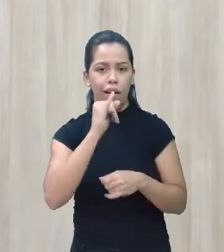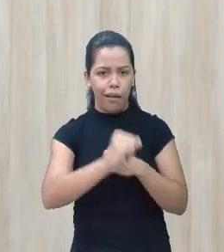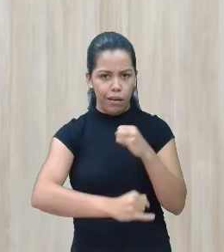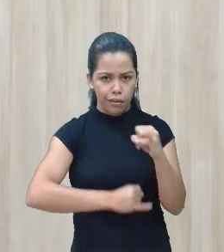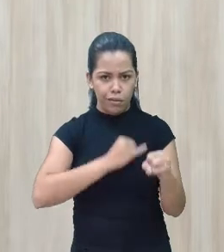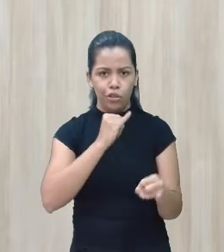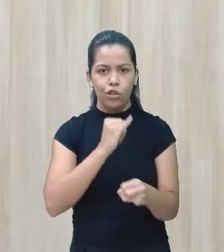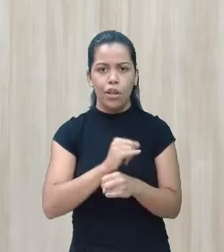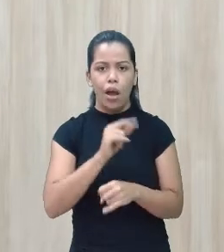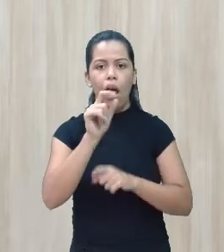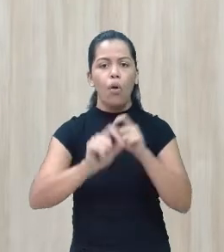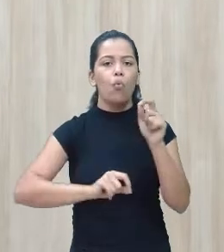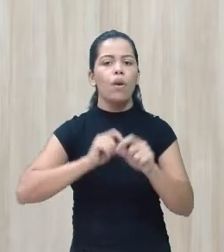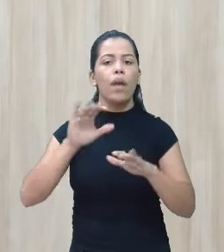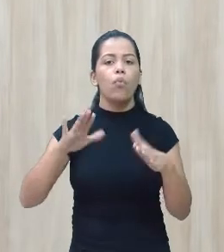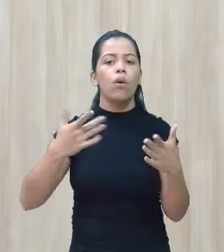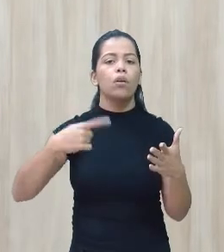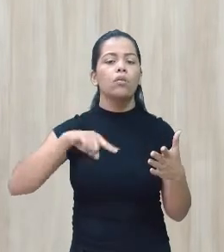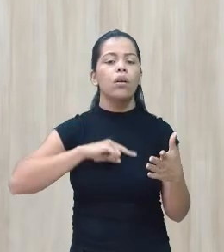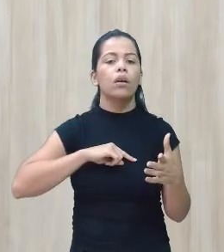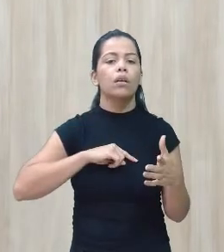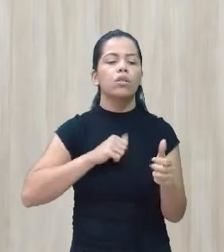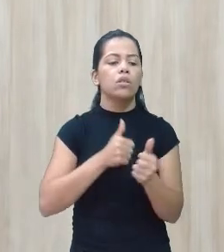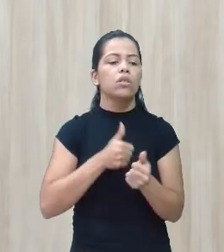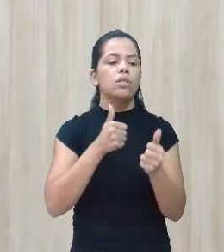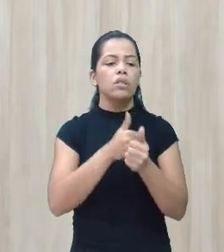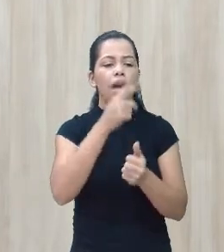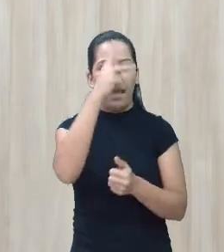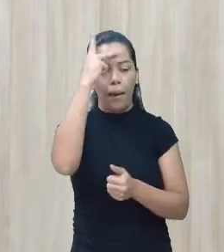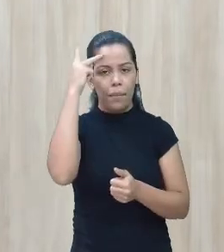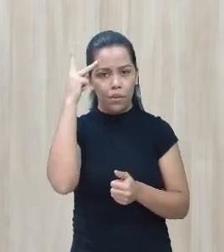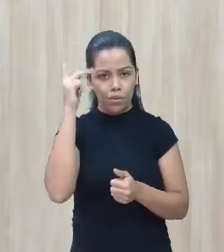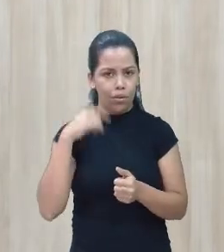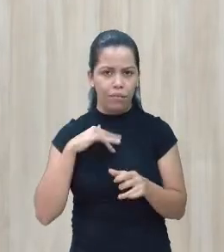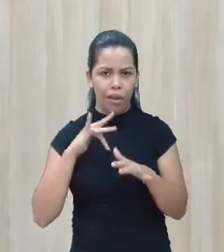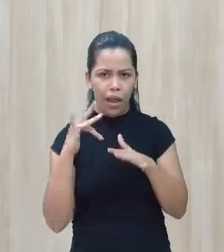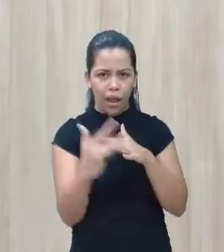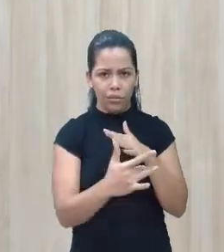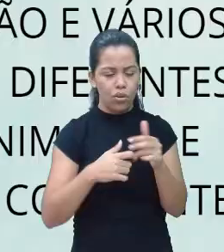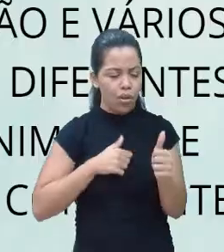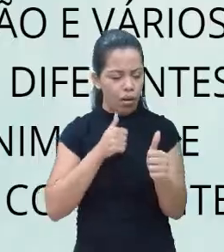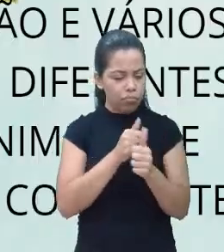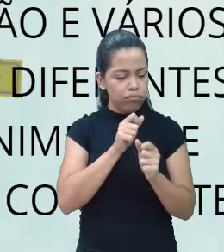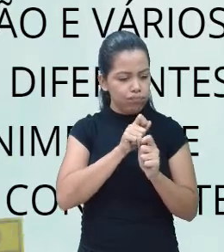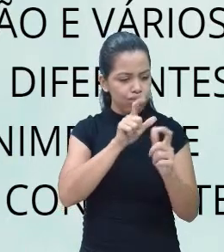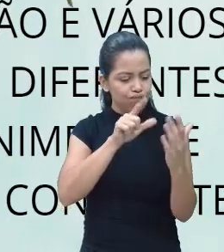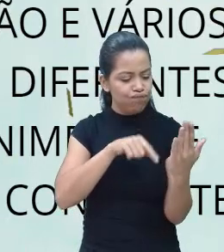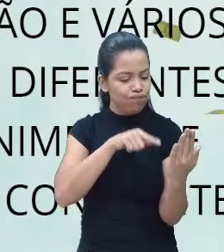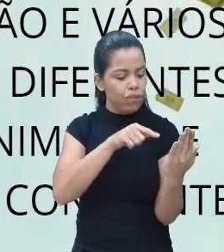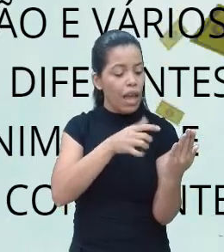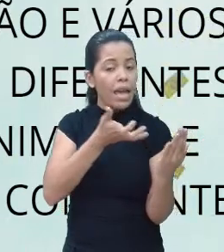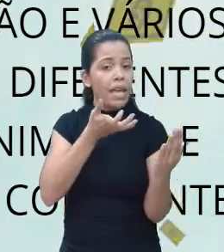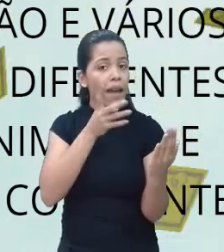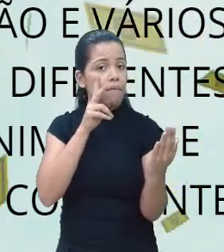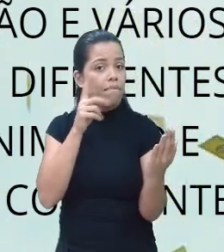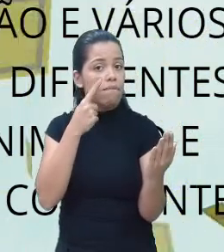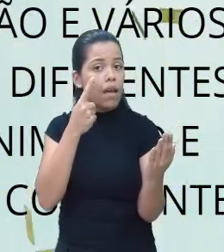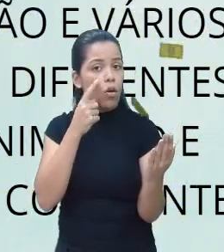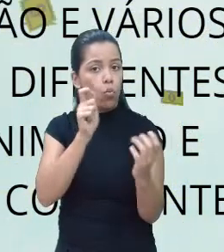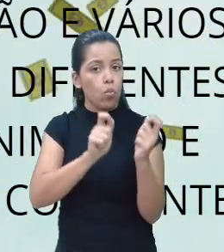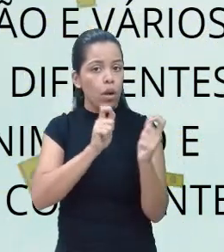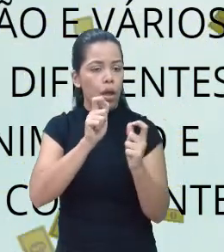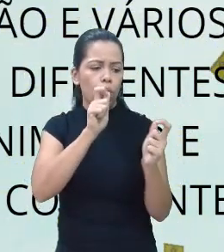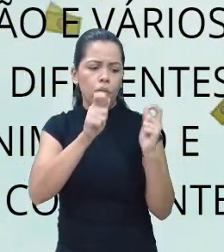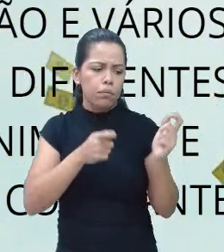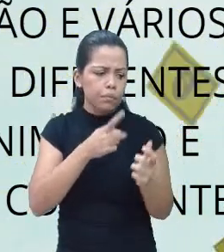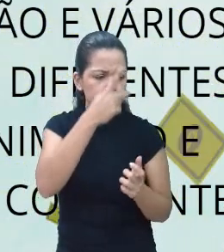mesmo? Quando a gente segue uma pessoa, a gente quer ver o que de diferente ela faz. Então, é comum que a ostentação,